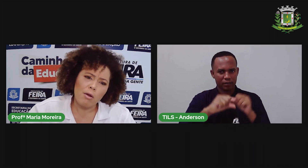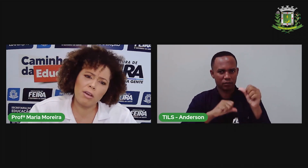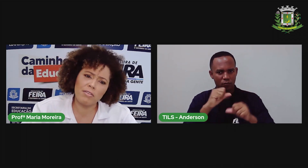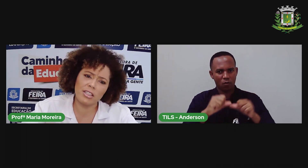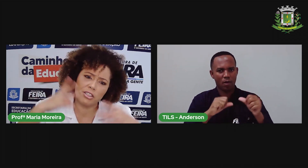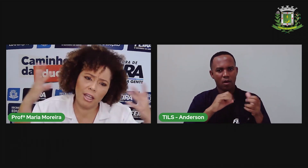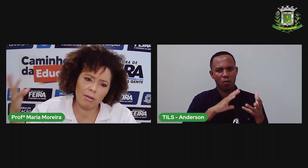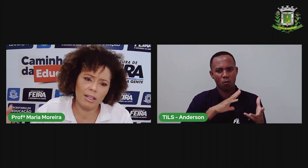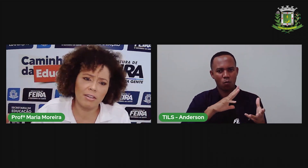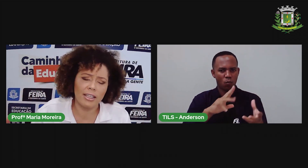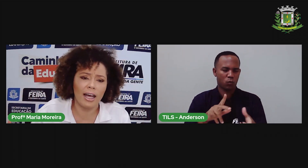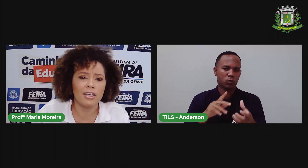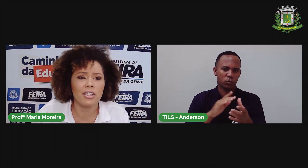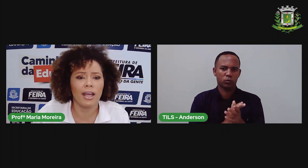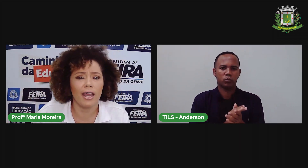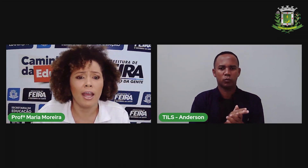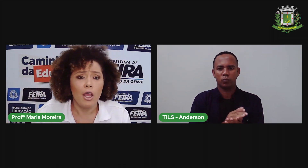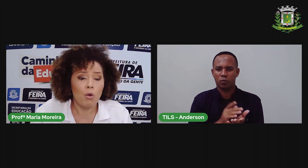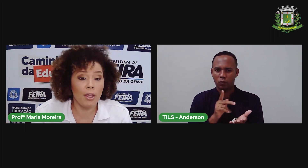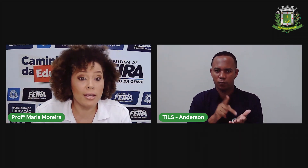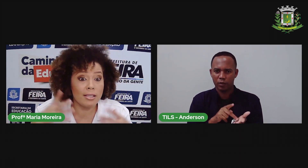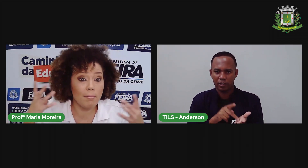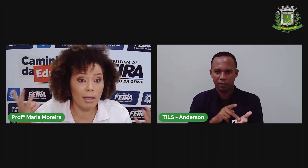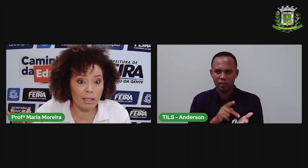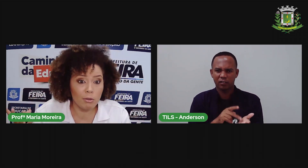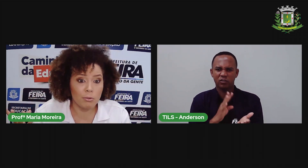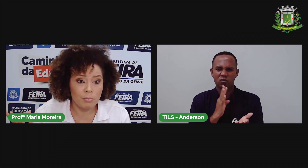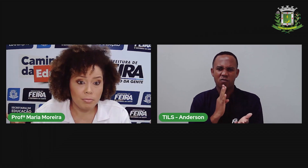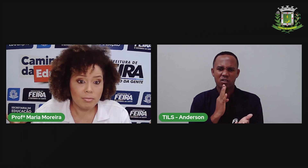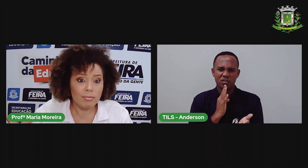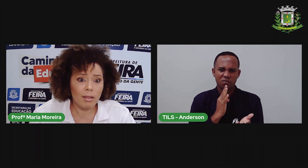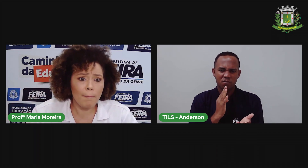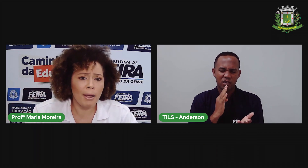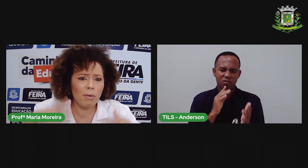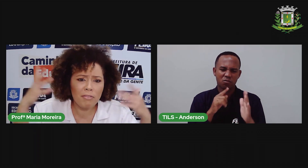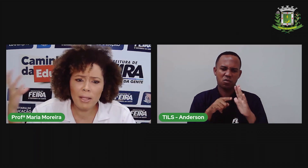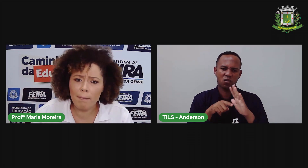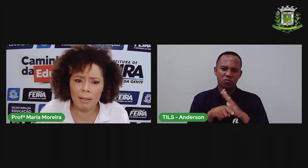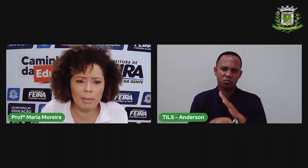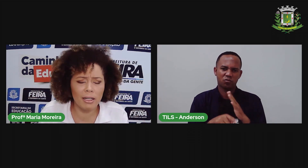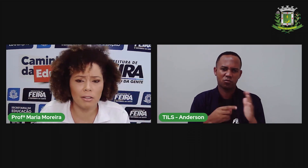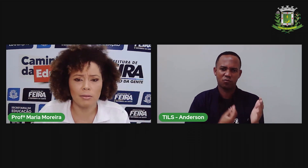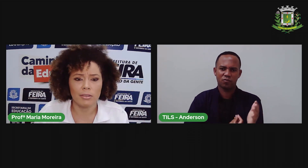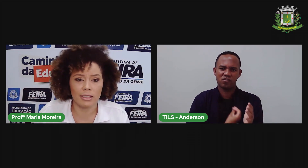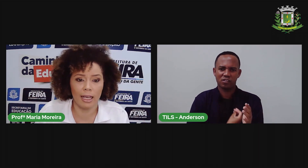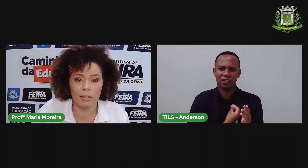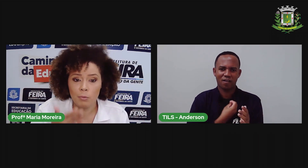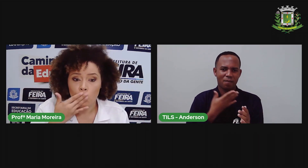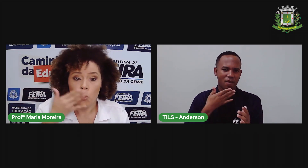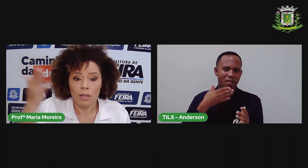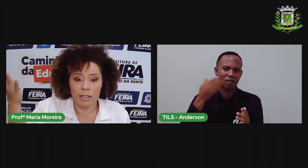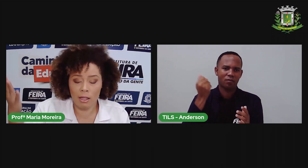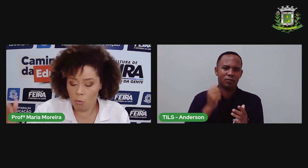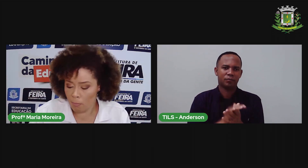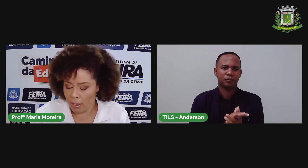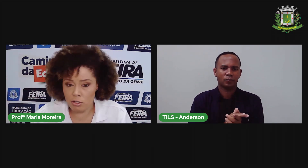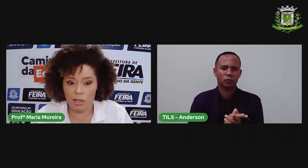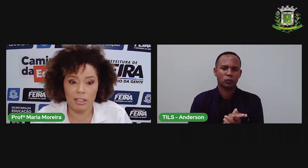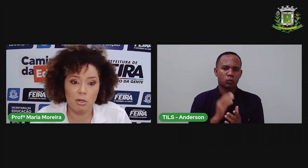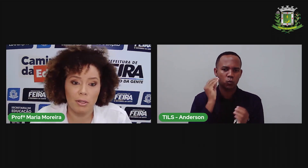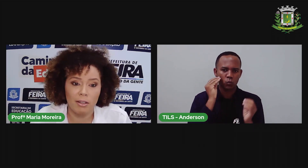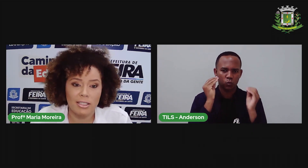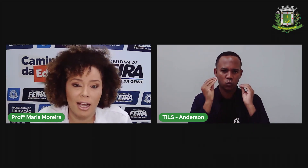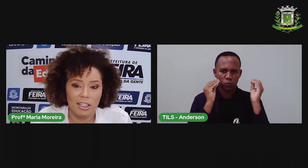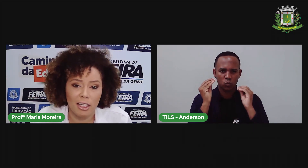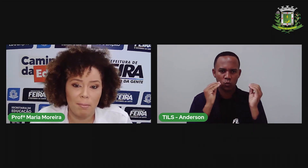quê? Com que vocês tenham, na verdade, conhecimento para uma vida bem melhor, certo? Então, um beijo